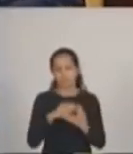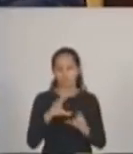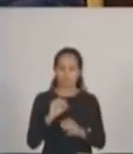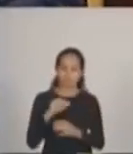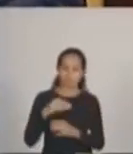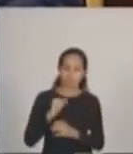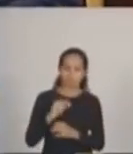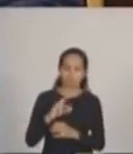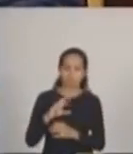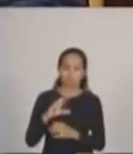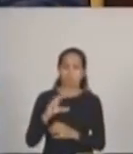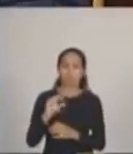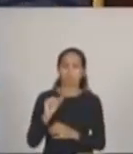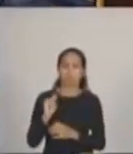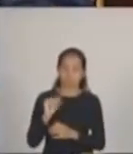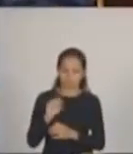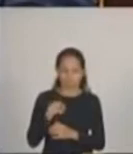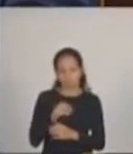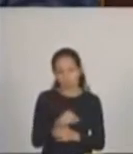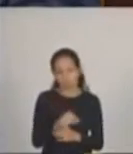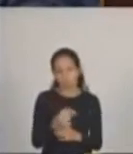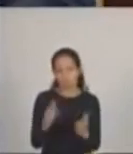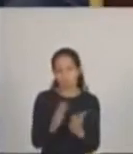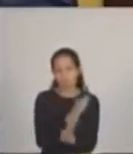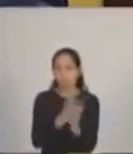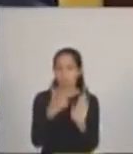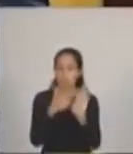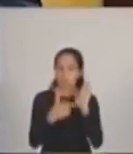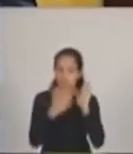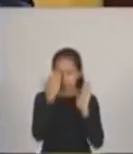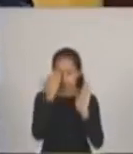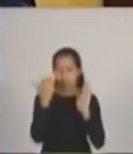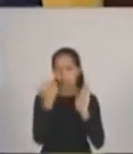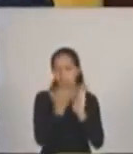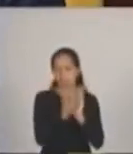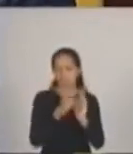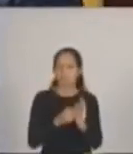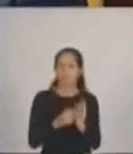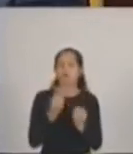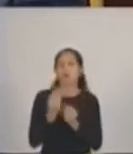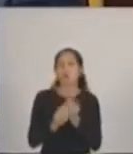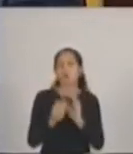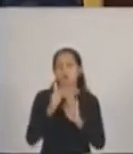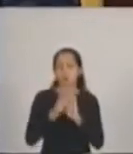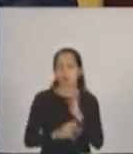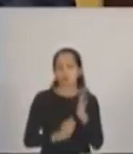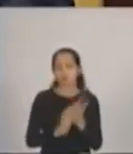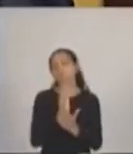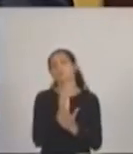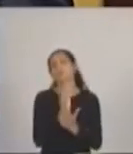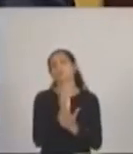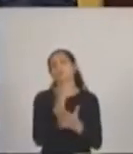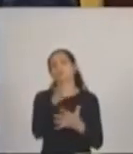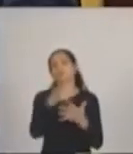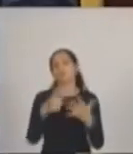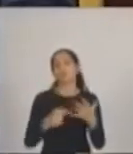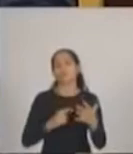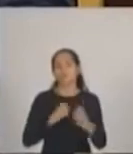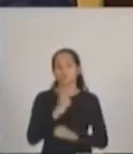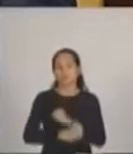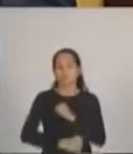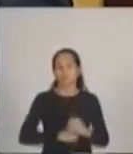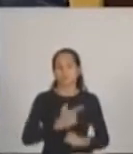resolução, atendendo alguns requisitos. Para a aprovação do projeto, senhor presidente, em